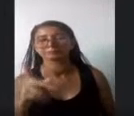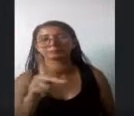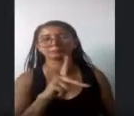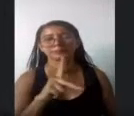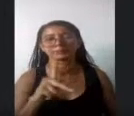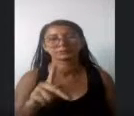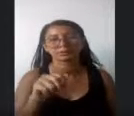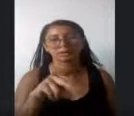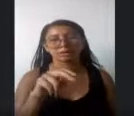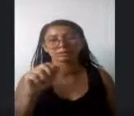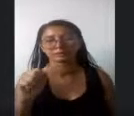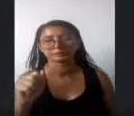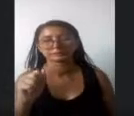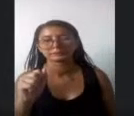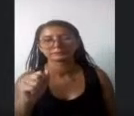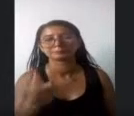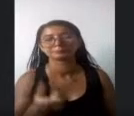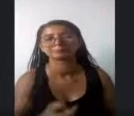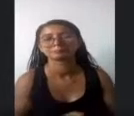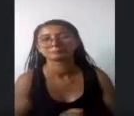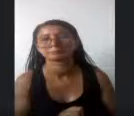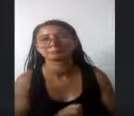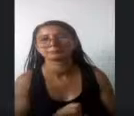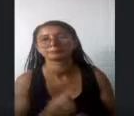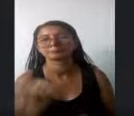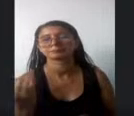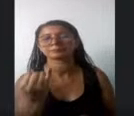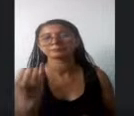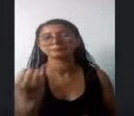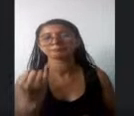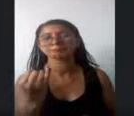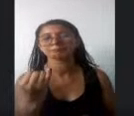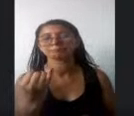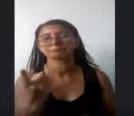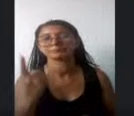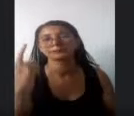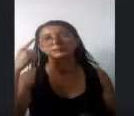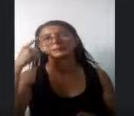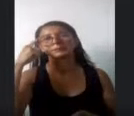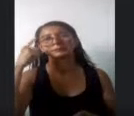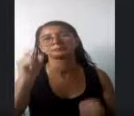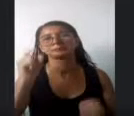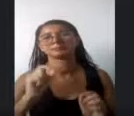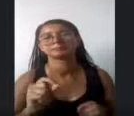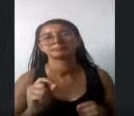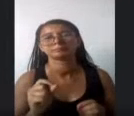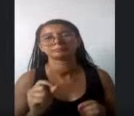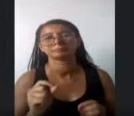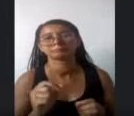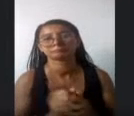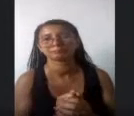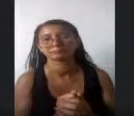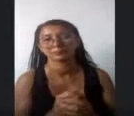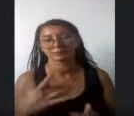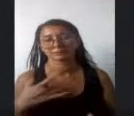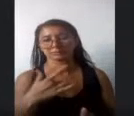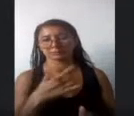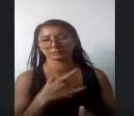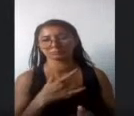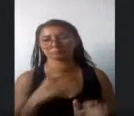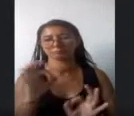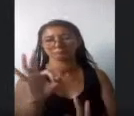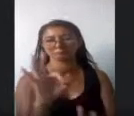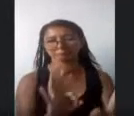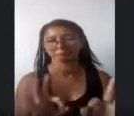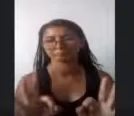justamente fundamentar o que eu venho pensando, que a questão da rede está muito bem estruturada e desenhada quando a